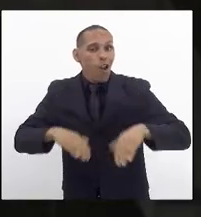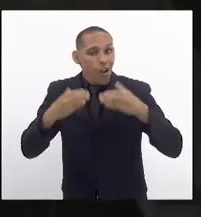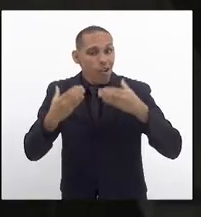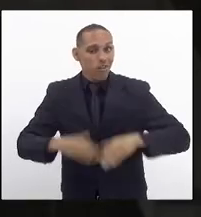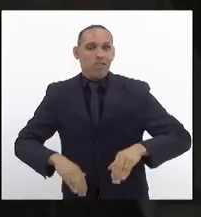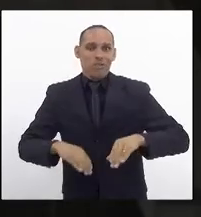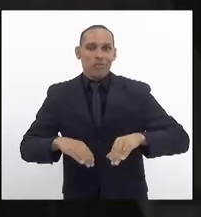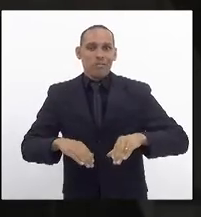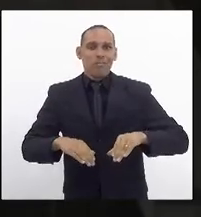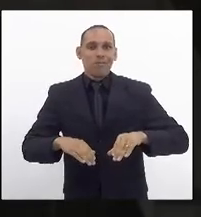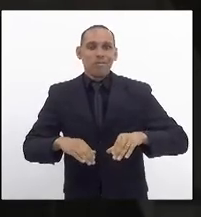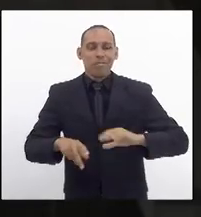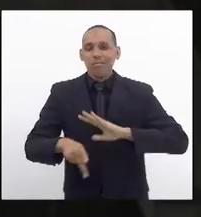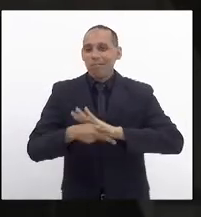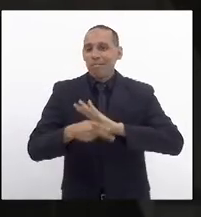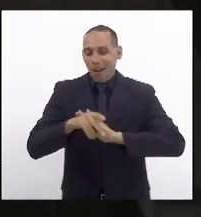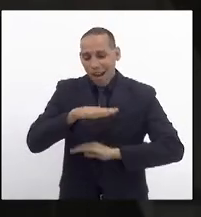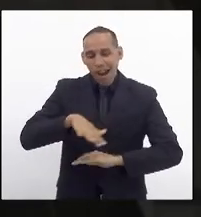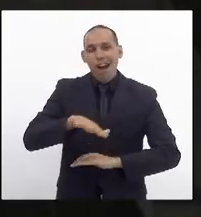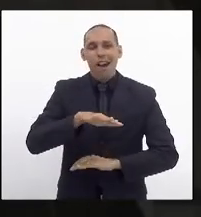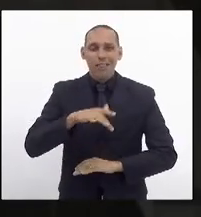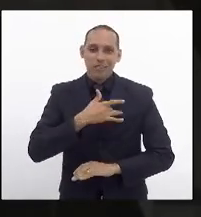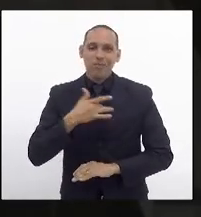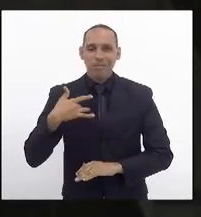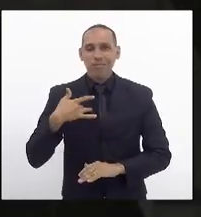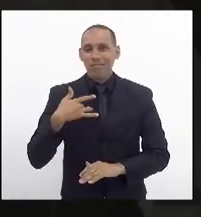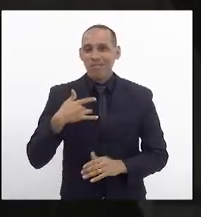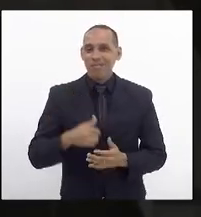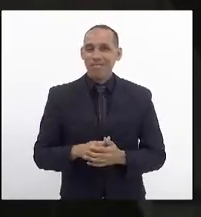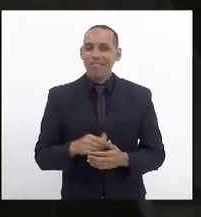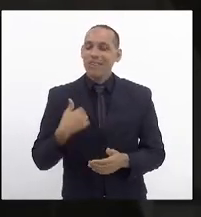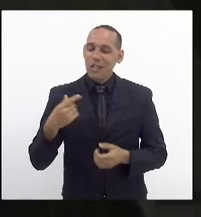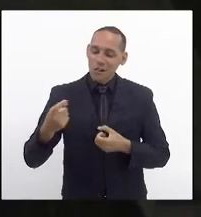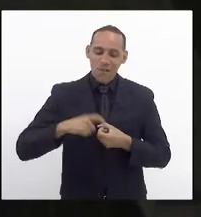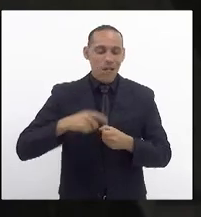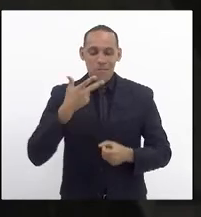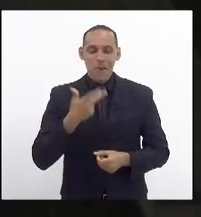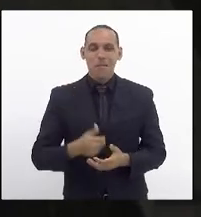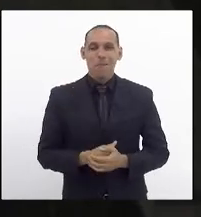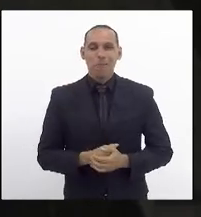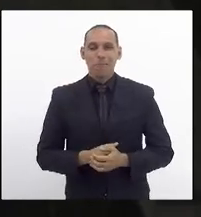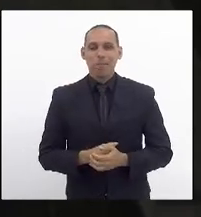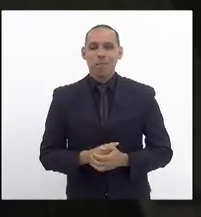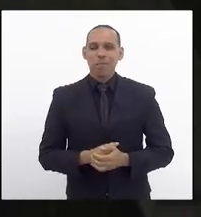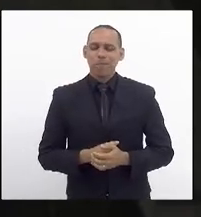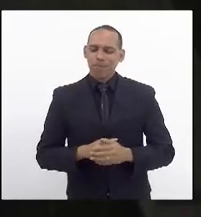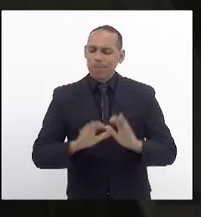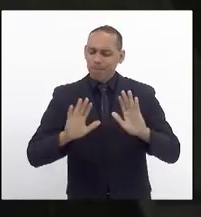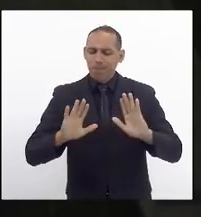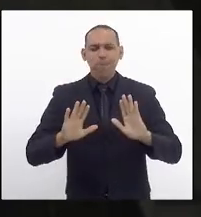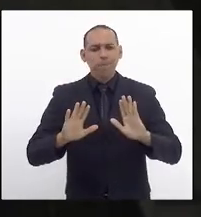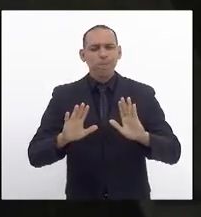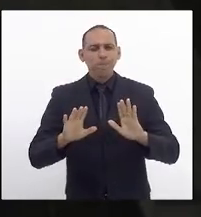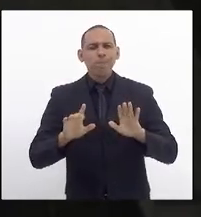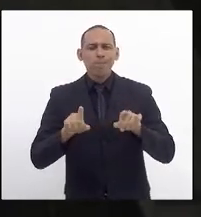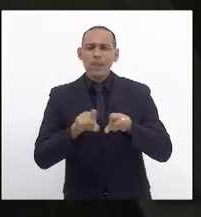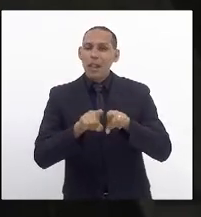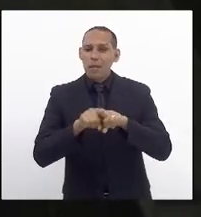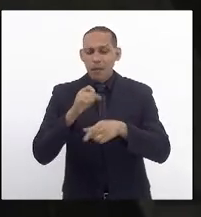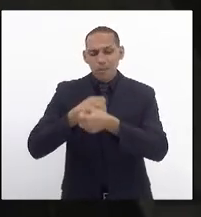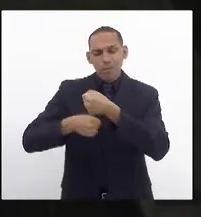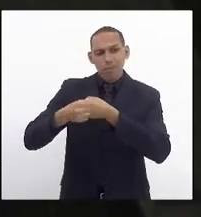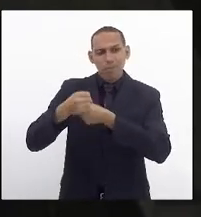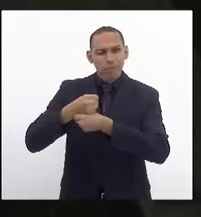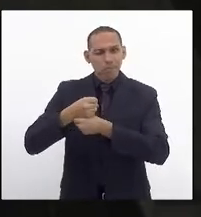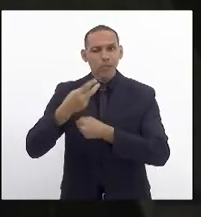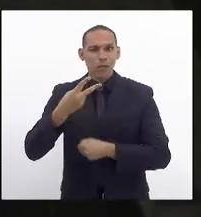público para área da saúde vou faltar falar sobre isso mas também 21